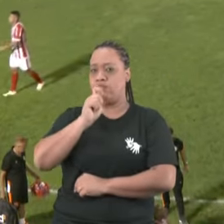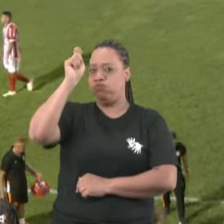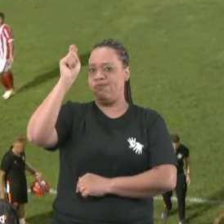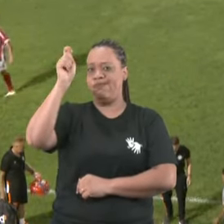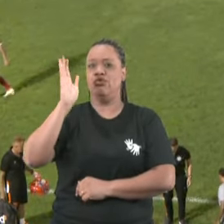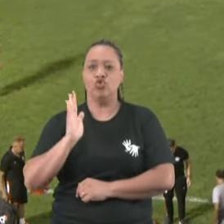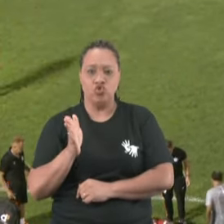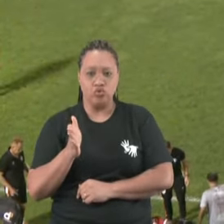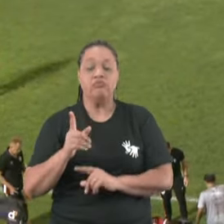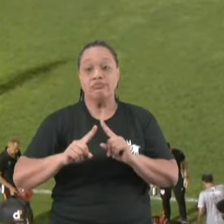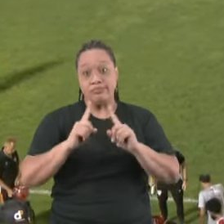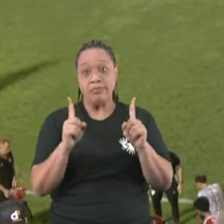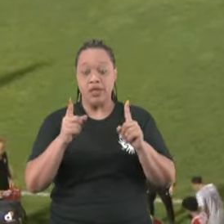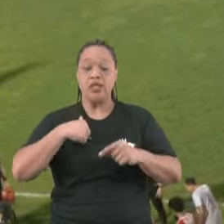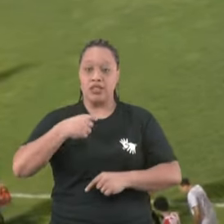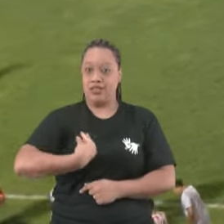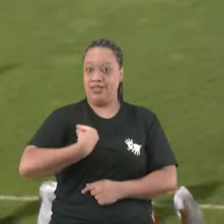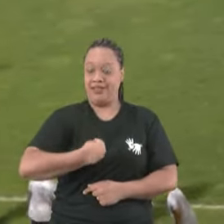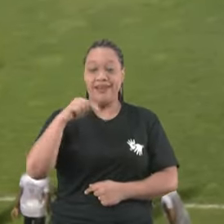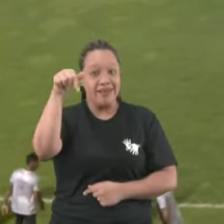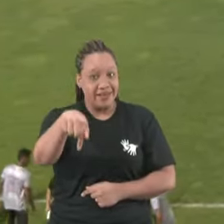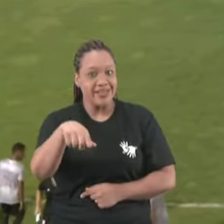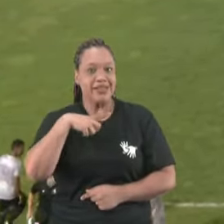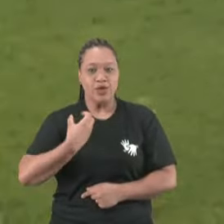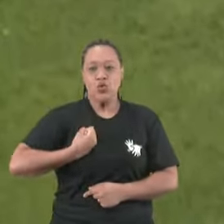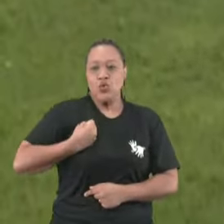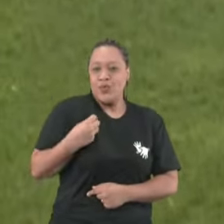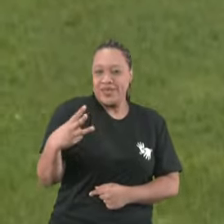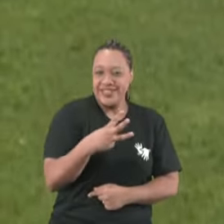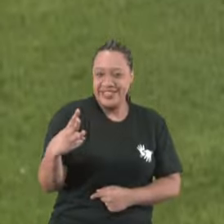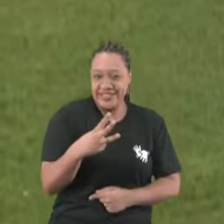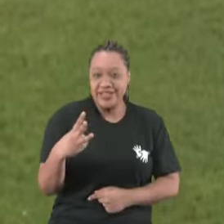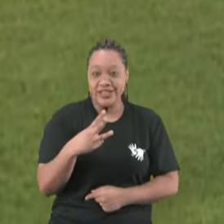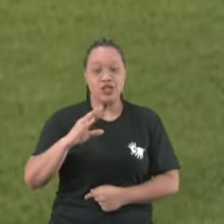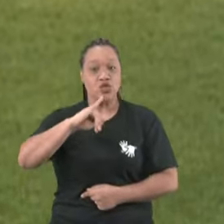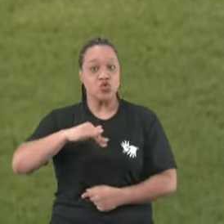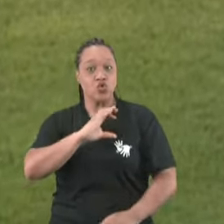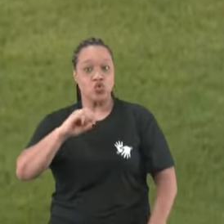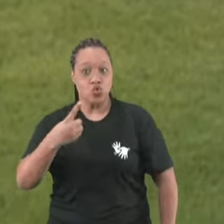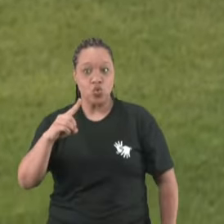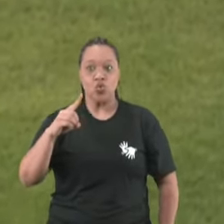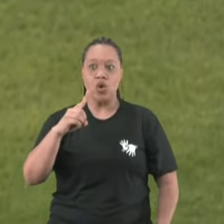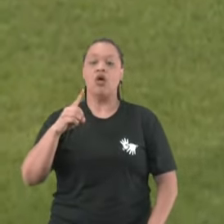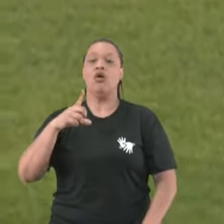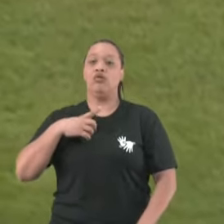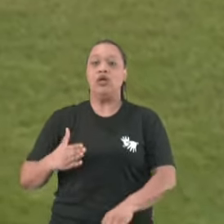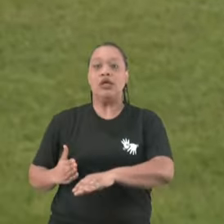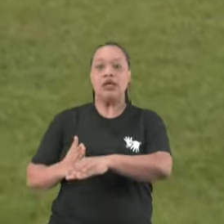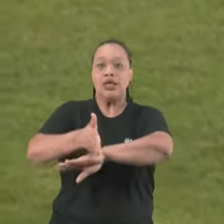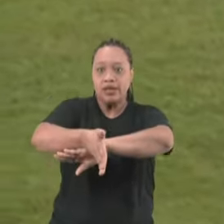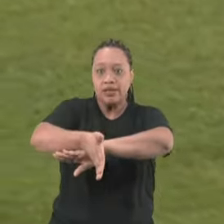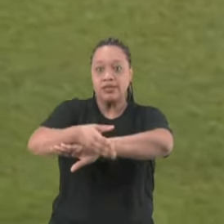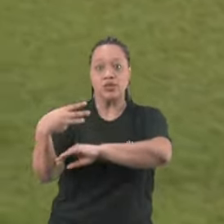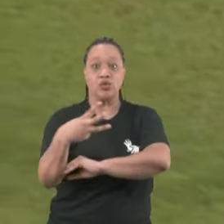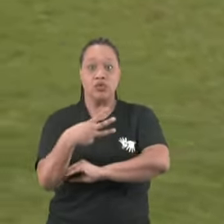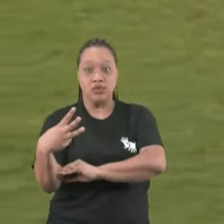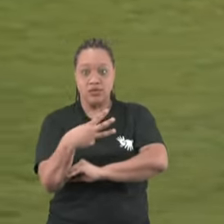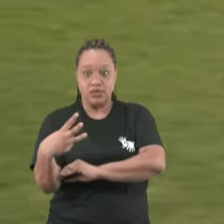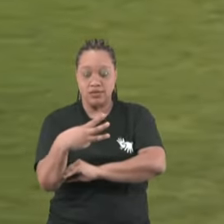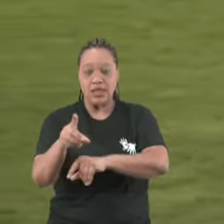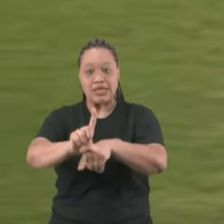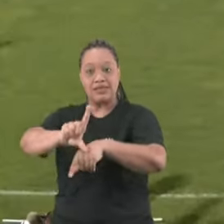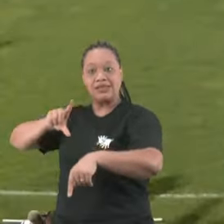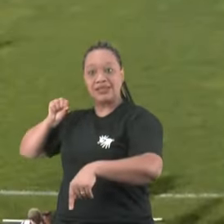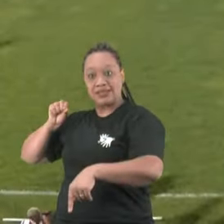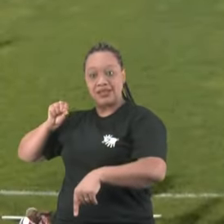você fala. Tem aqui, ó, também o 33, João Pedro, e saindo o camisa 6, Caio César.